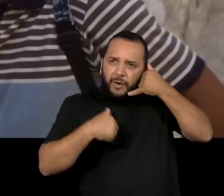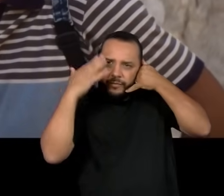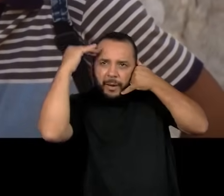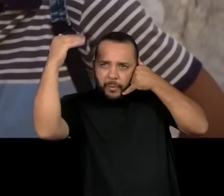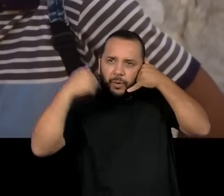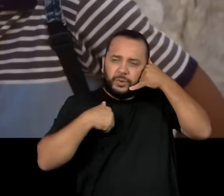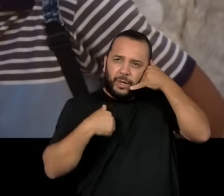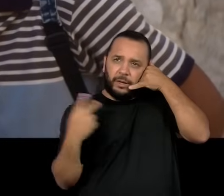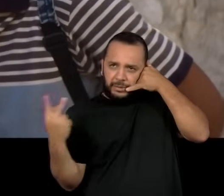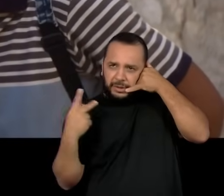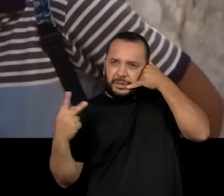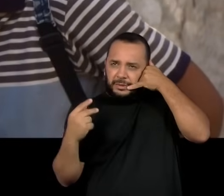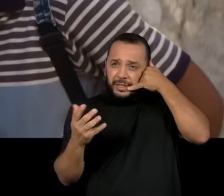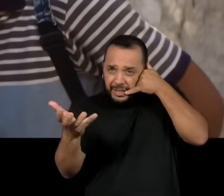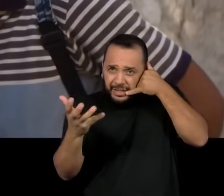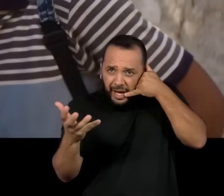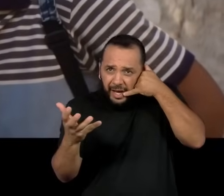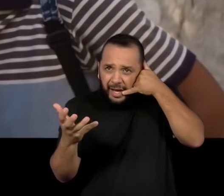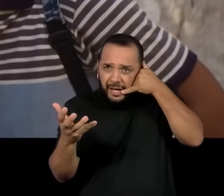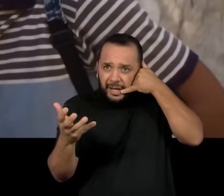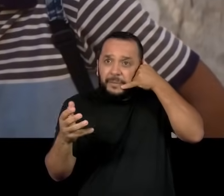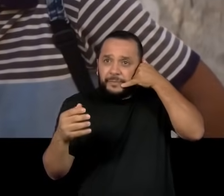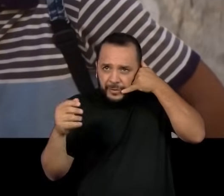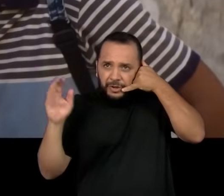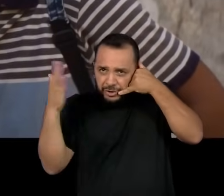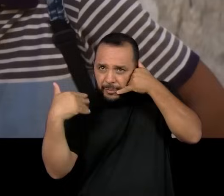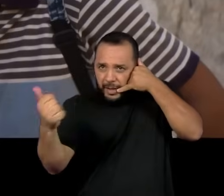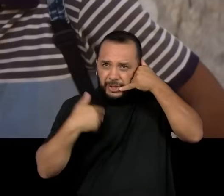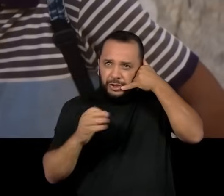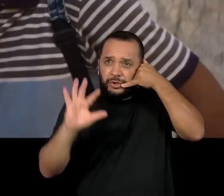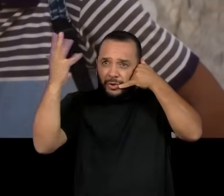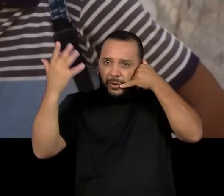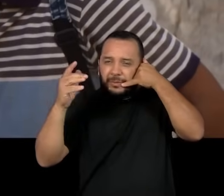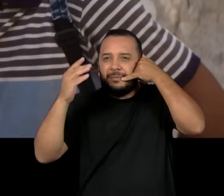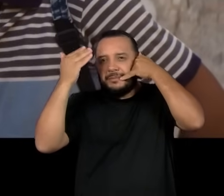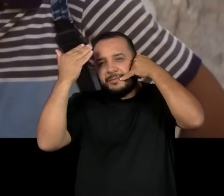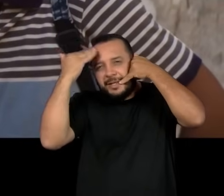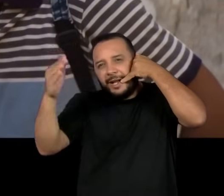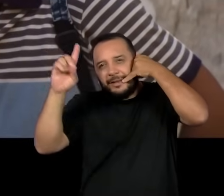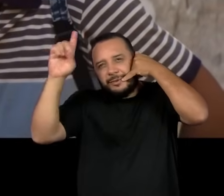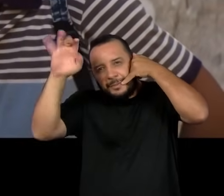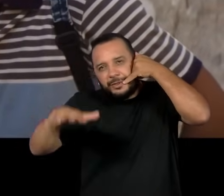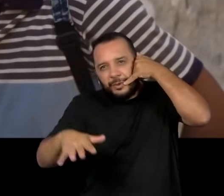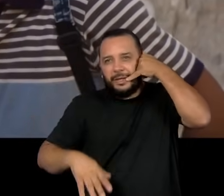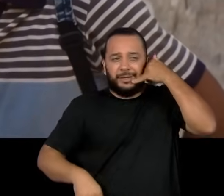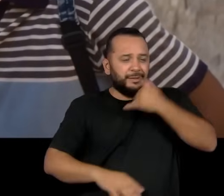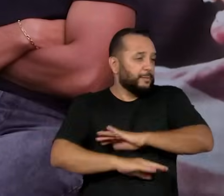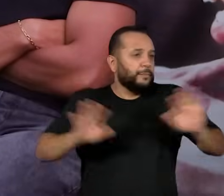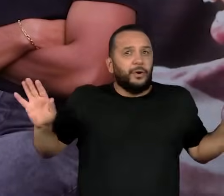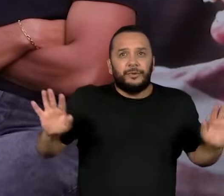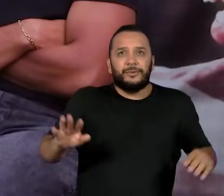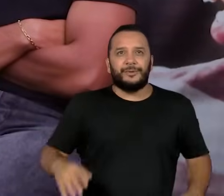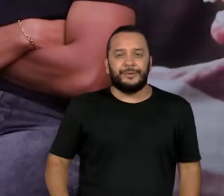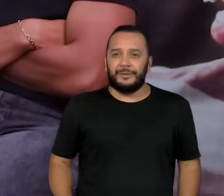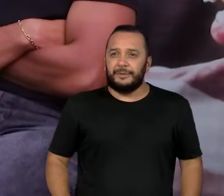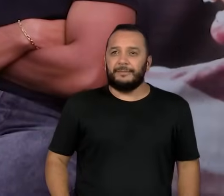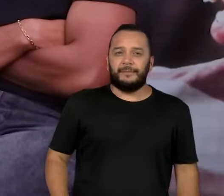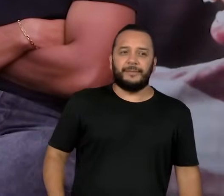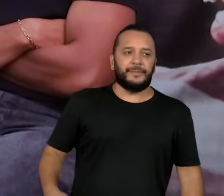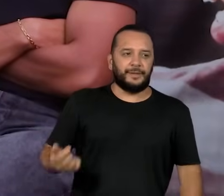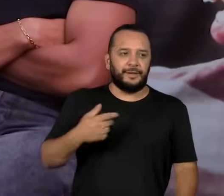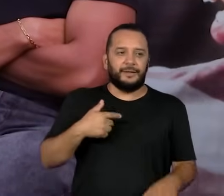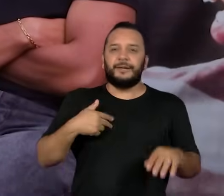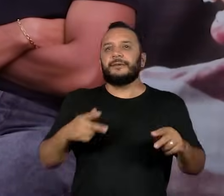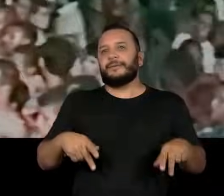estar aí. Isso. Muito obrigado, Deus abençoe. Tchau, tchau. O funk melody do